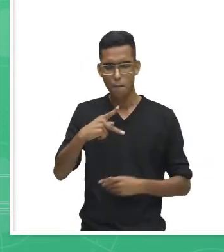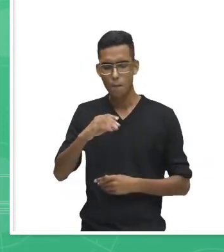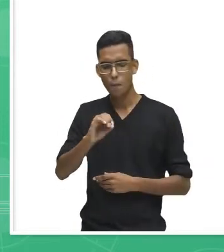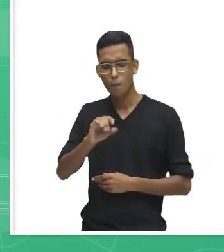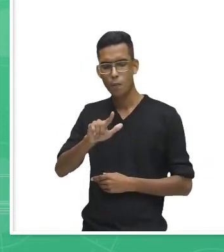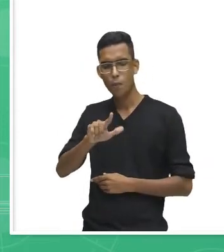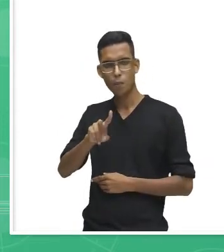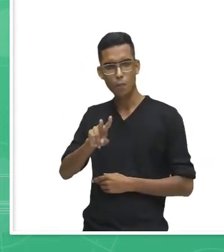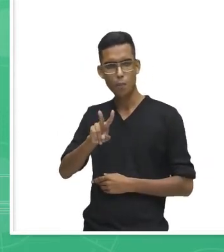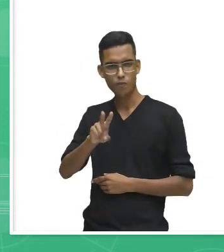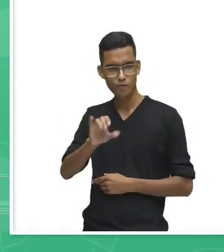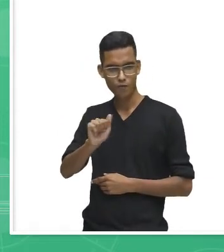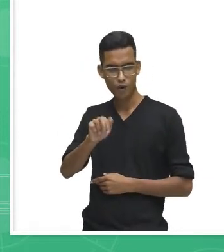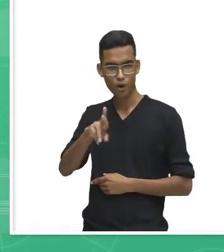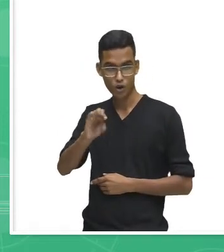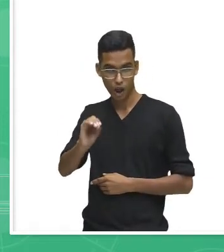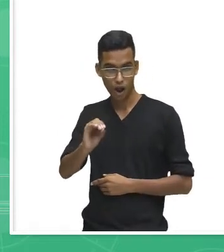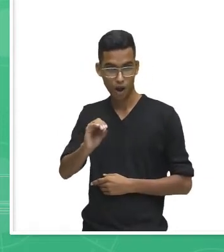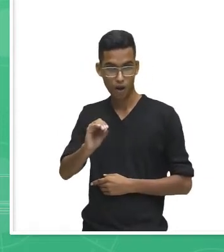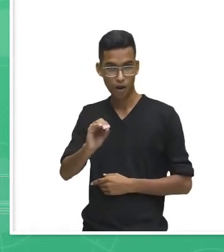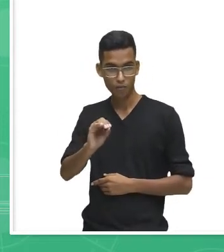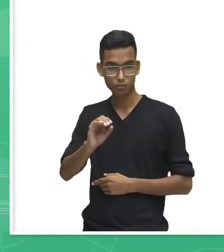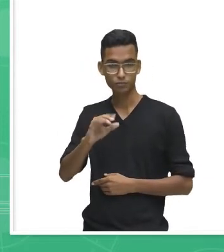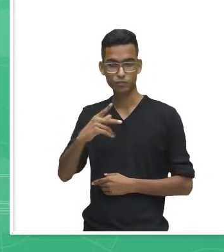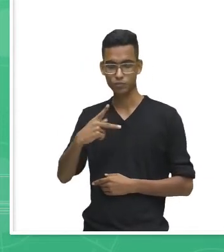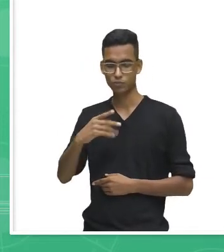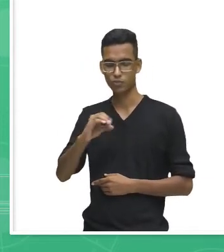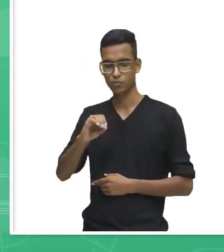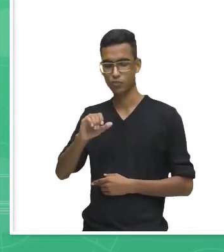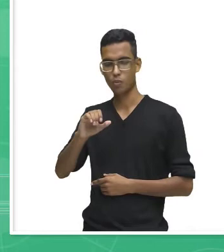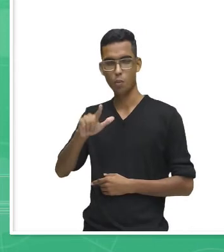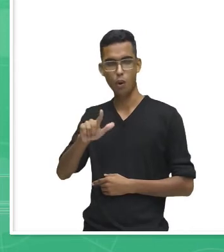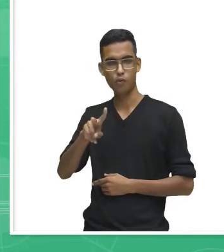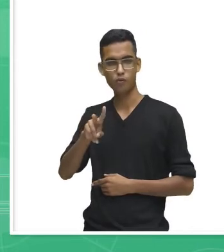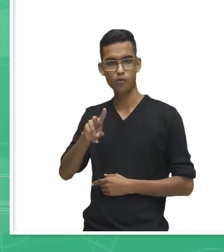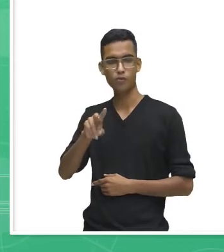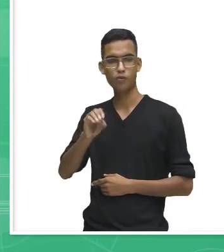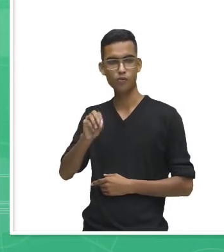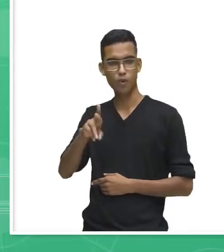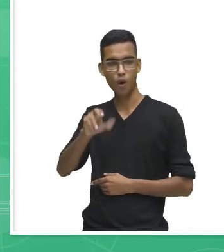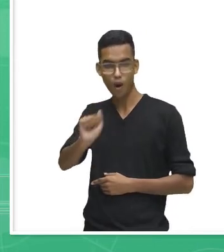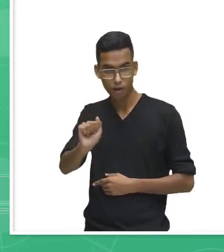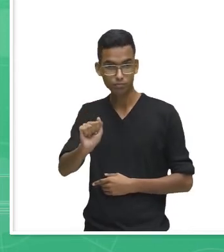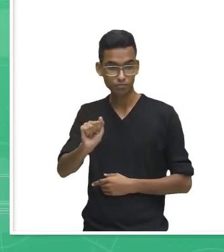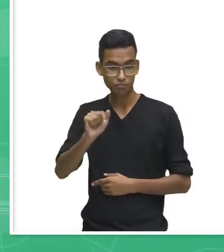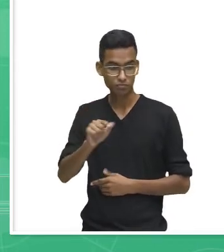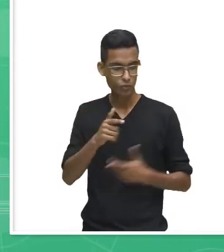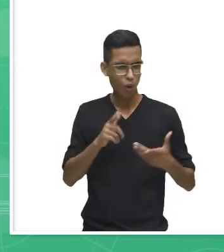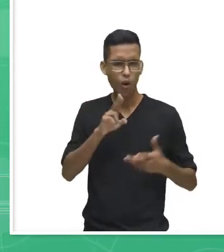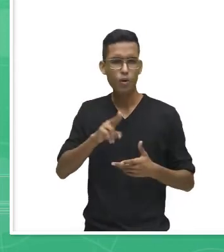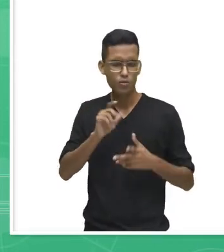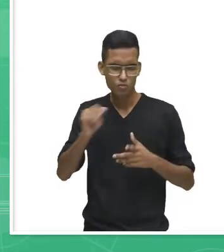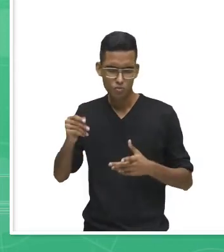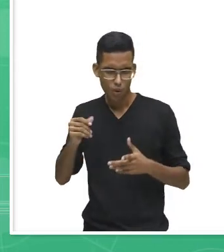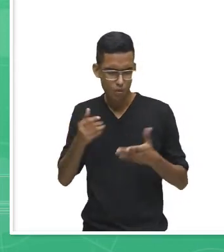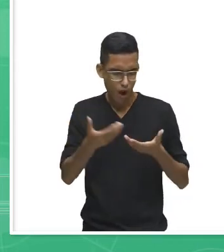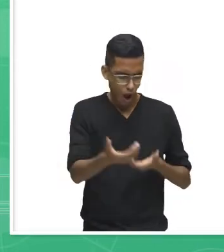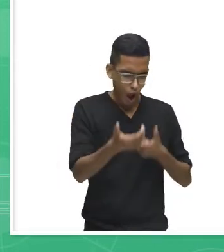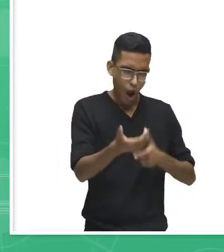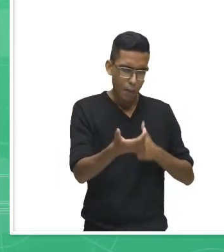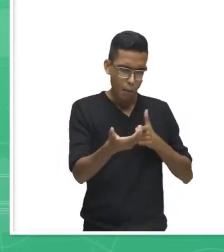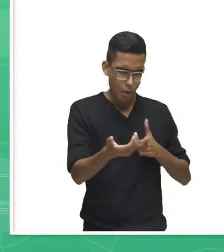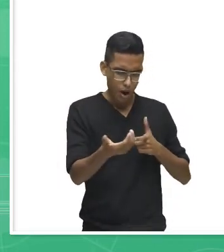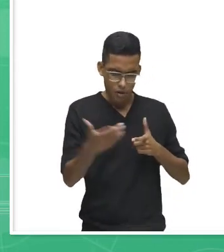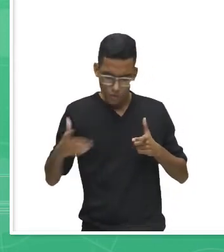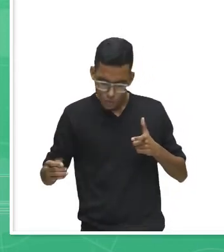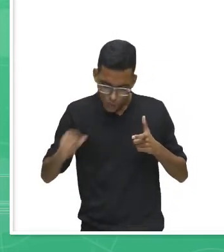a tomada da Bastilha é um símbolo importantíssimo da Revolução Francesa, não por acaso. 14